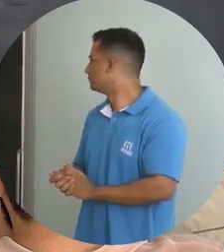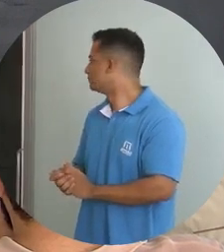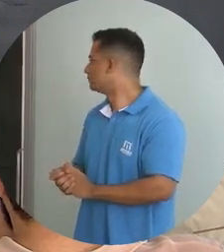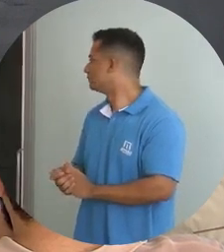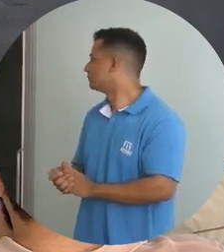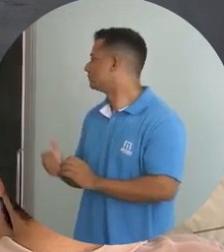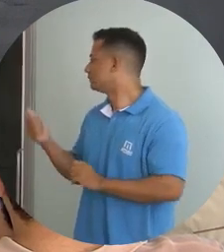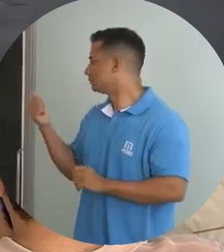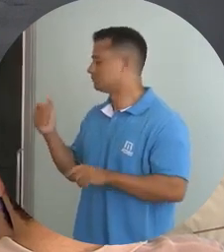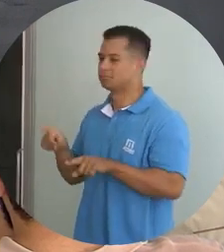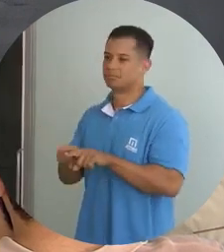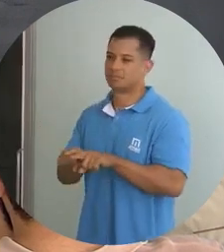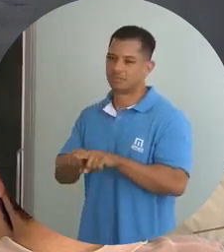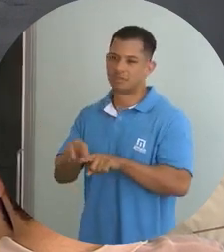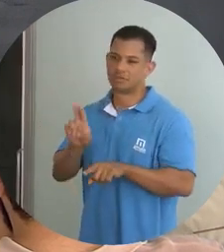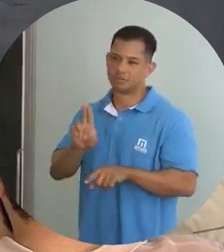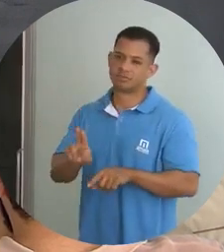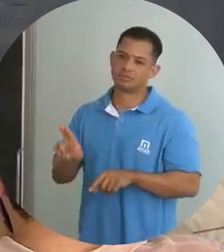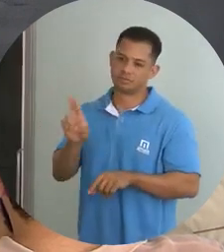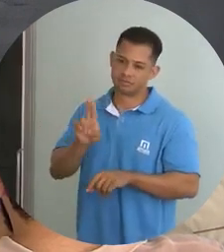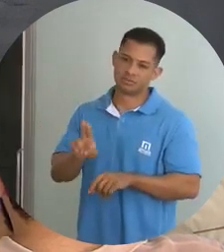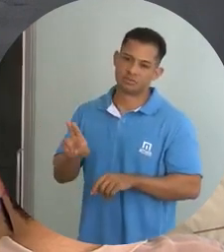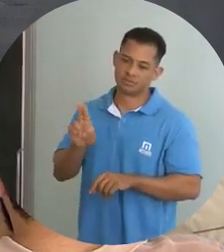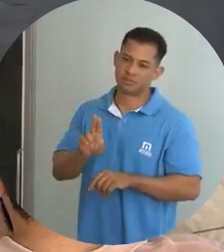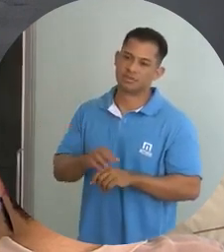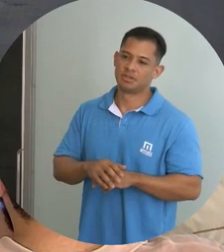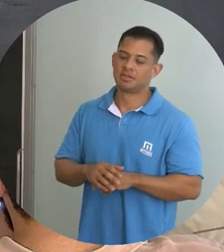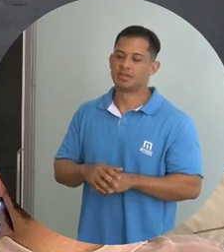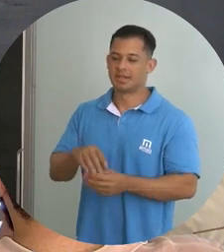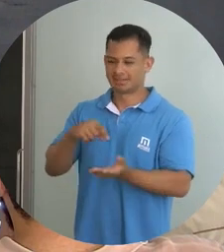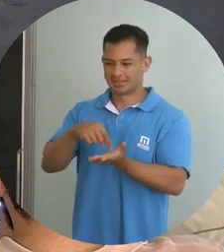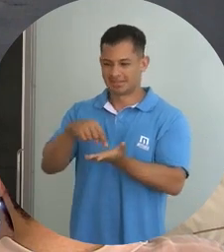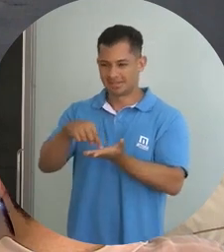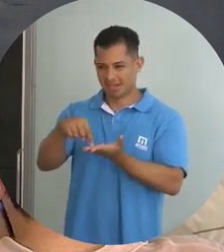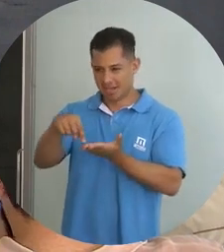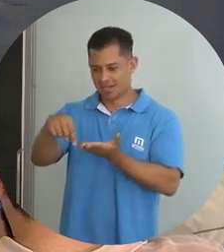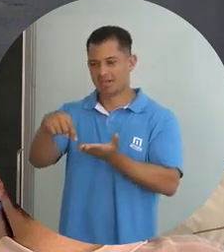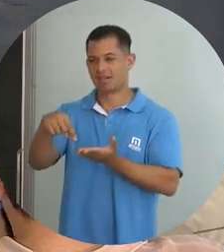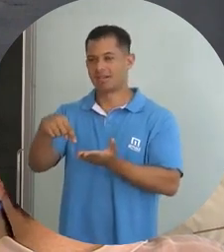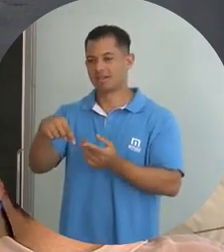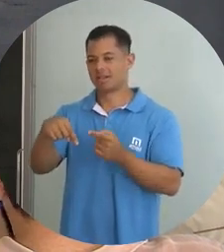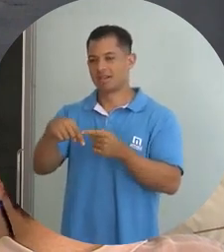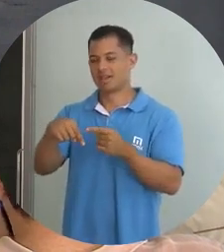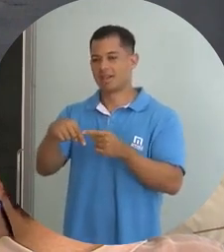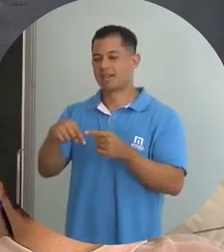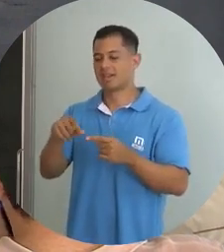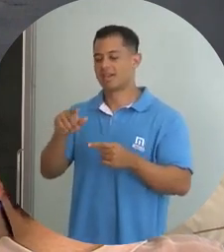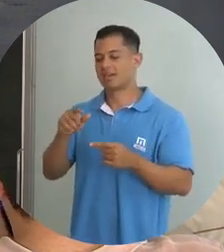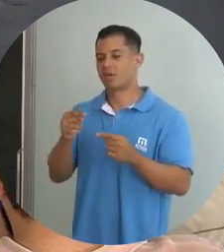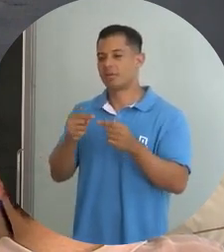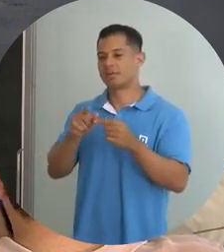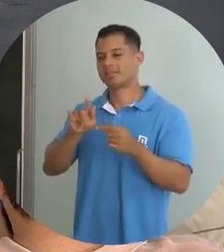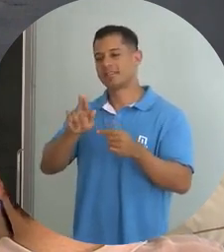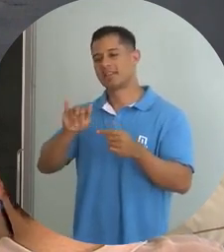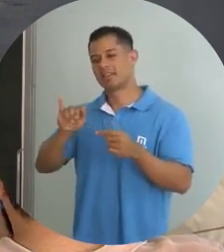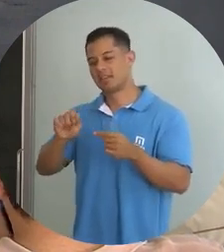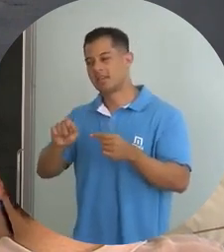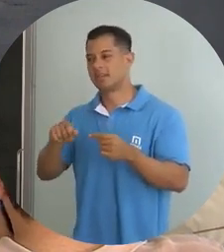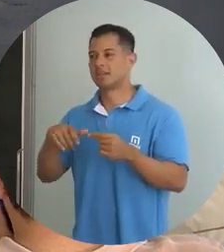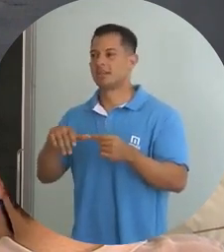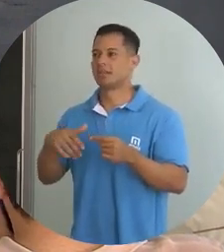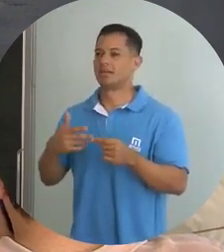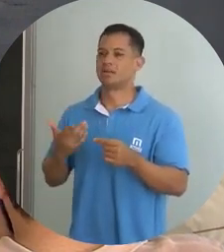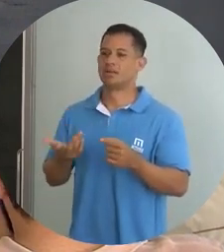das utilizações, né, situações aí da estaca como elemento de guia e estaca como